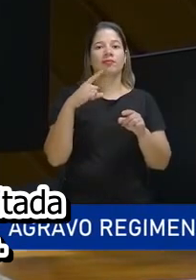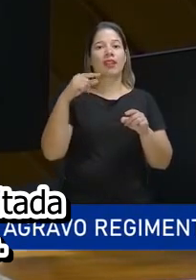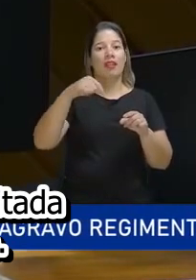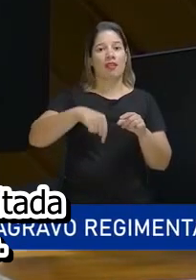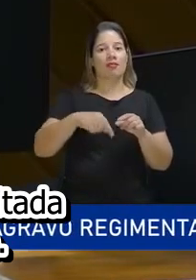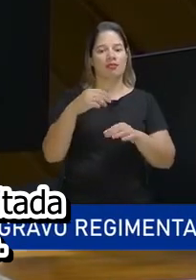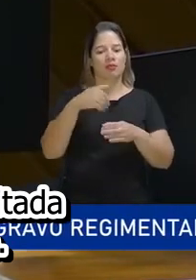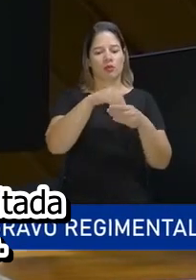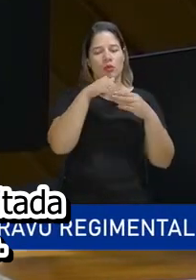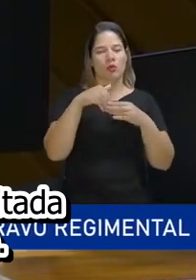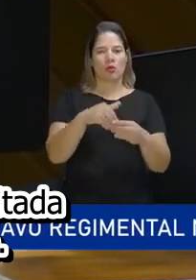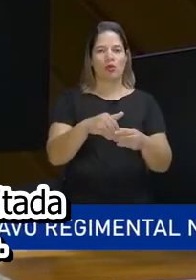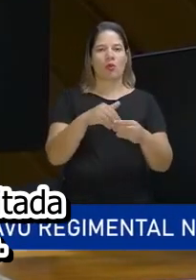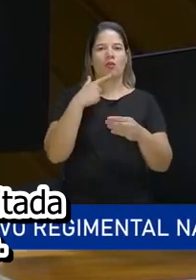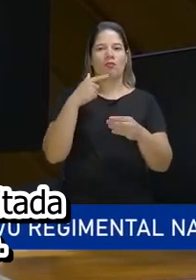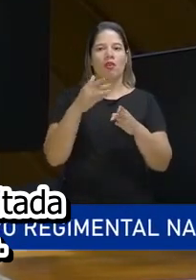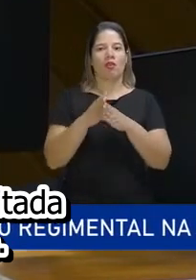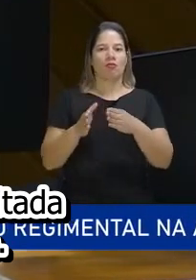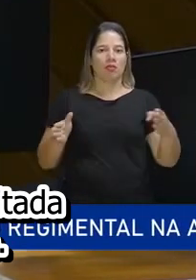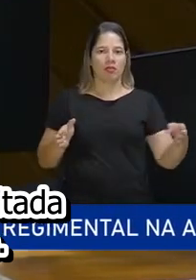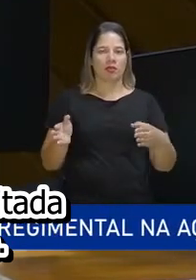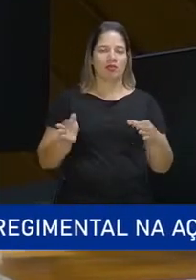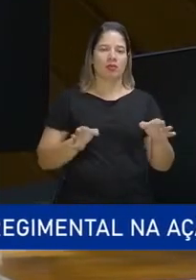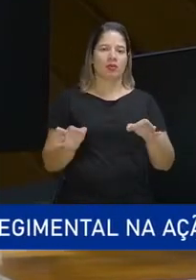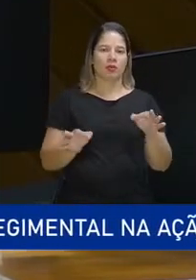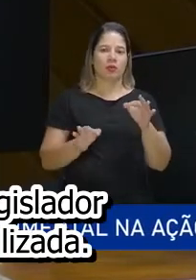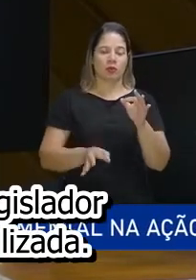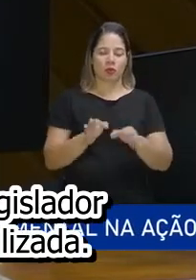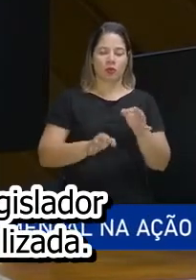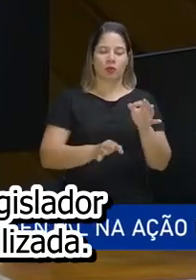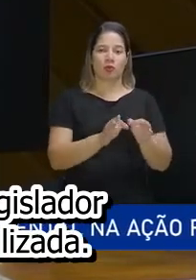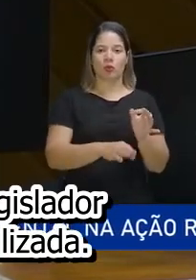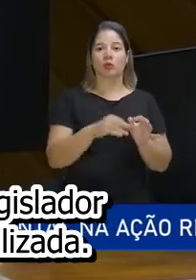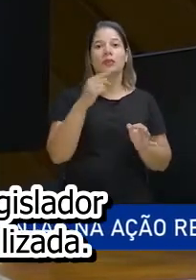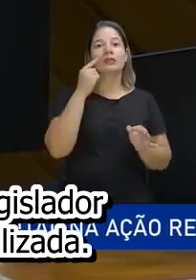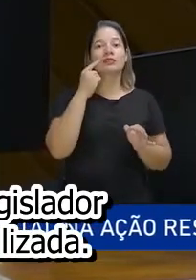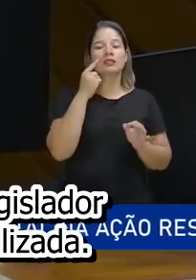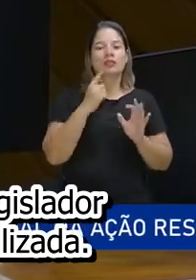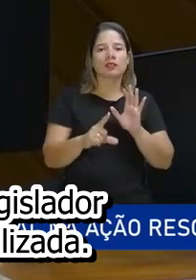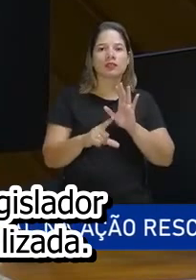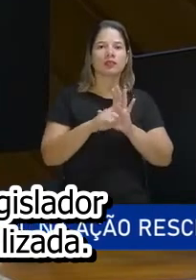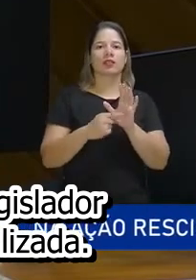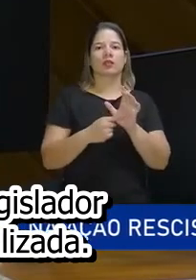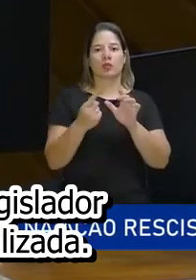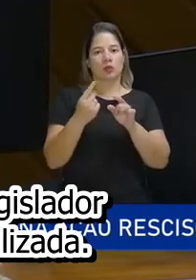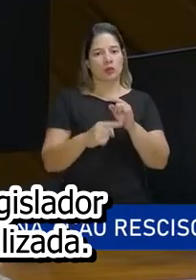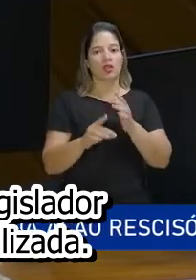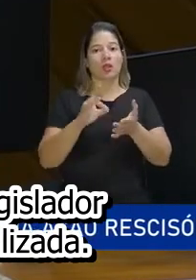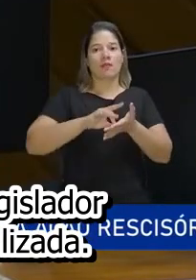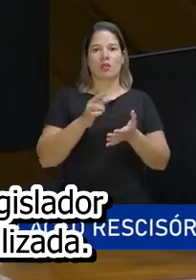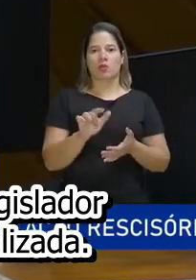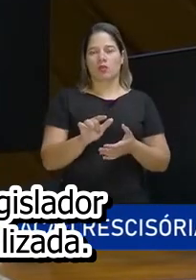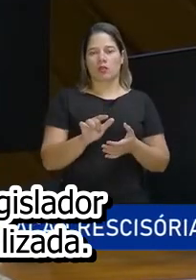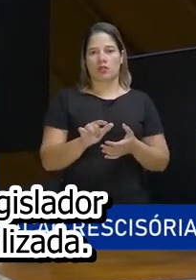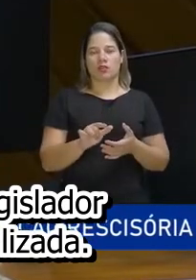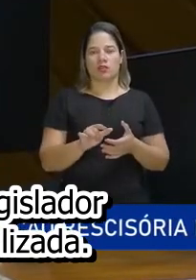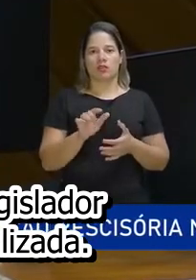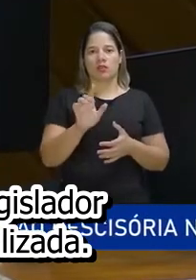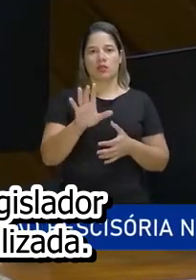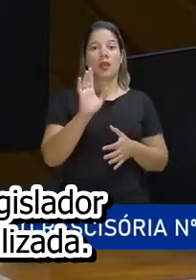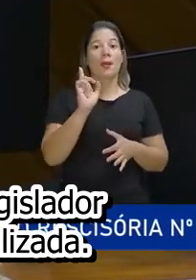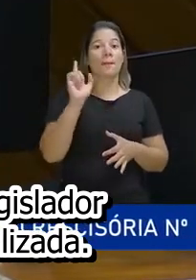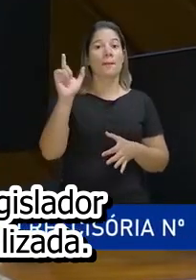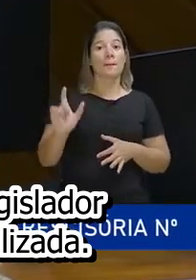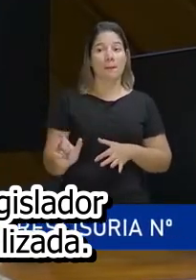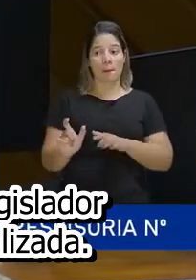em julgado que verse acerca de inelegibilidade. Com efeito, é importante frisar que, inicialmente, o legislador ele optou por